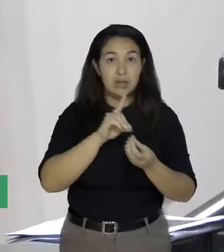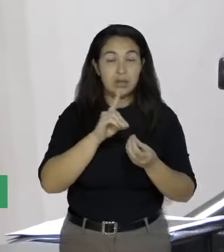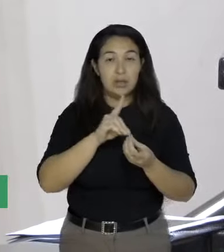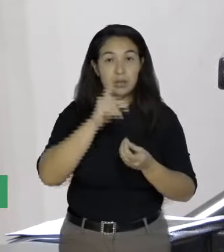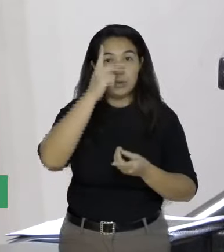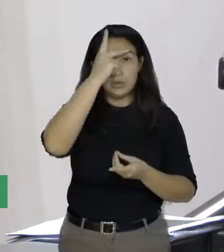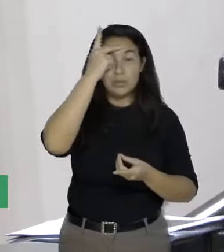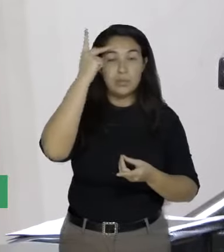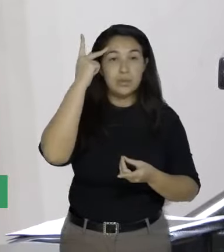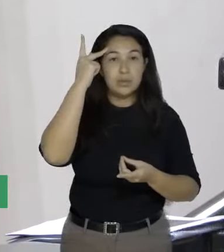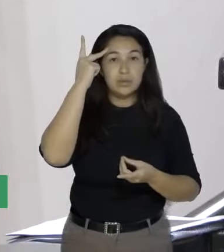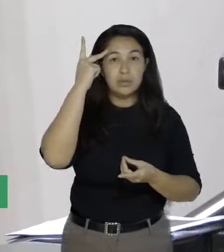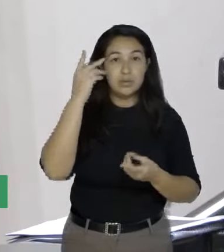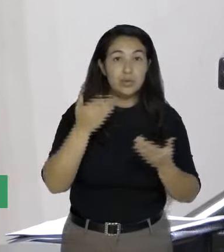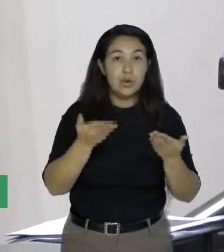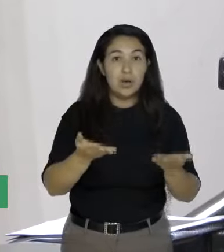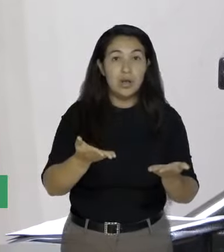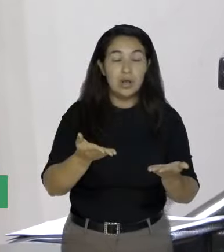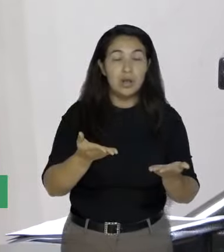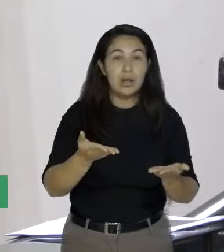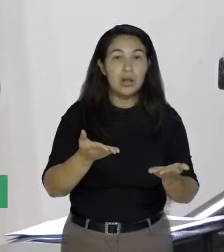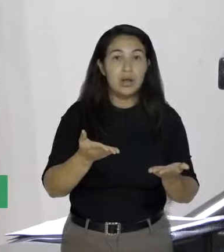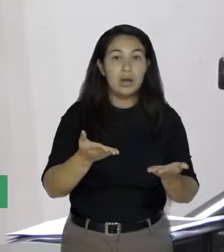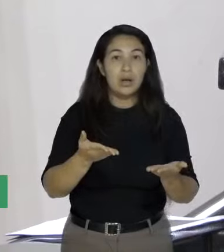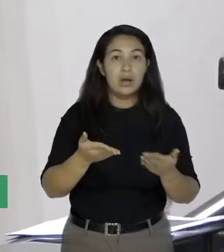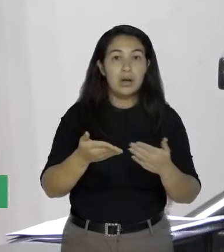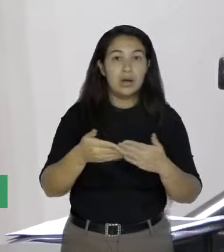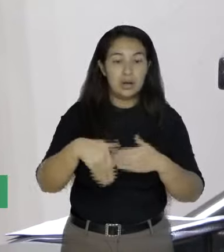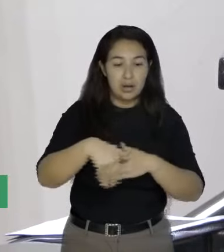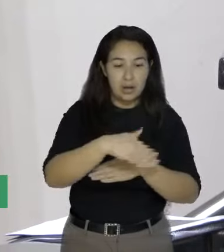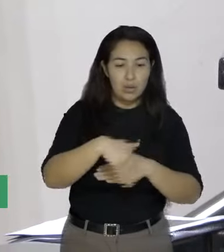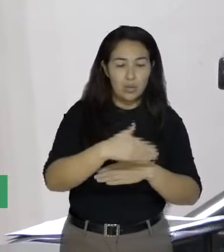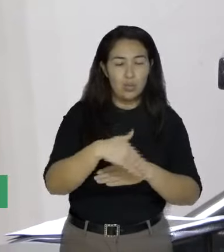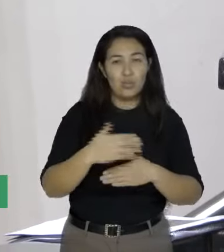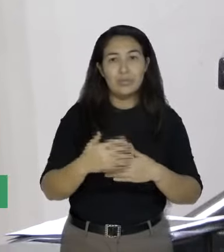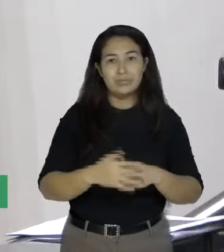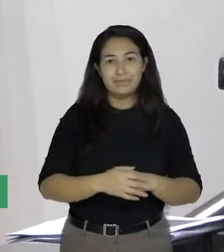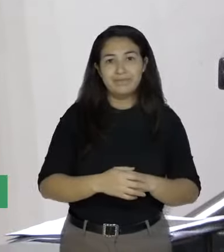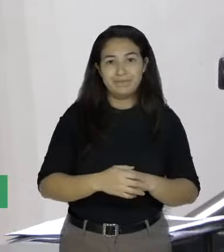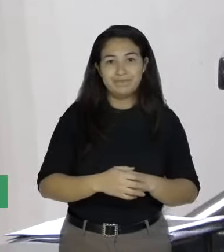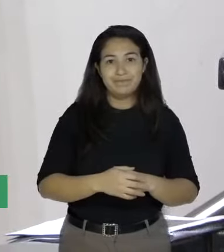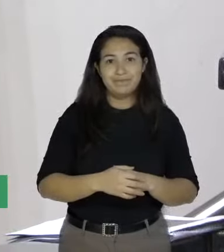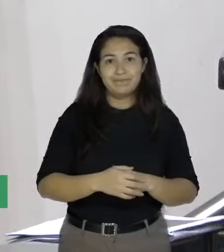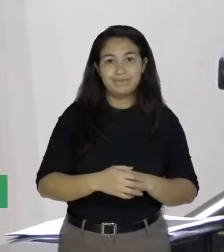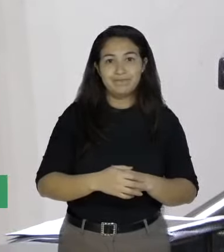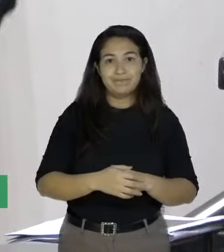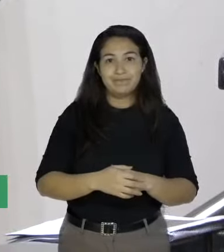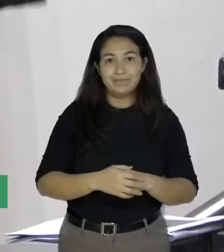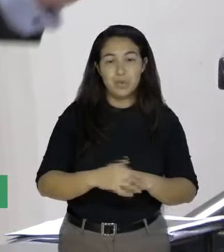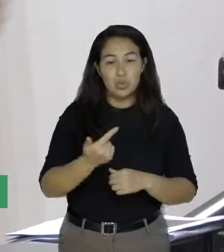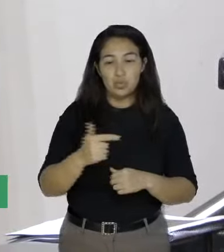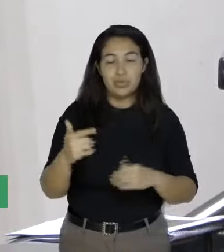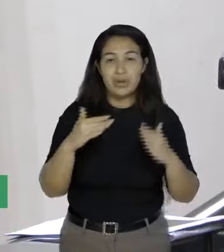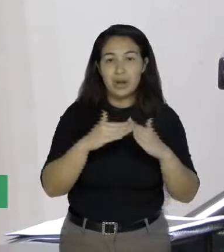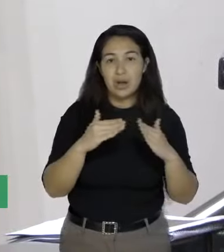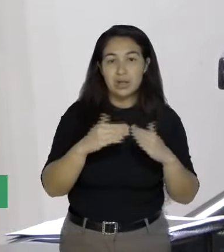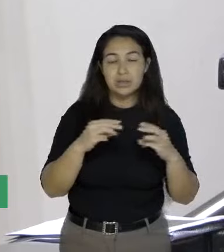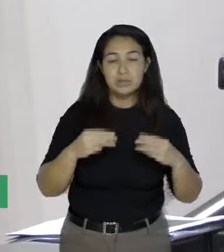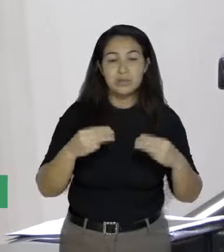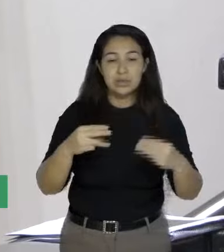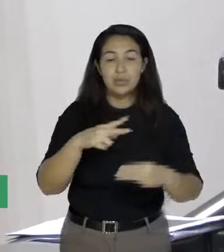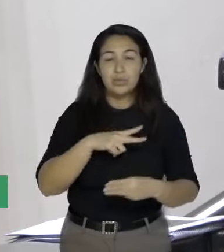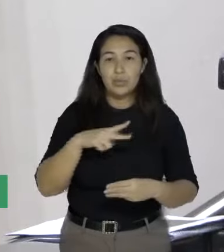em situação de vulnerabilidade moradores de rua o Ministério Público junto com a secretaria da